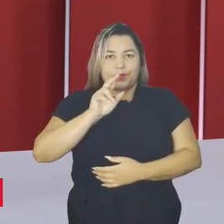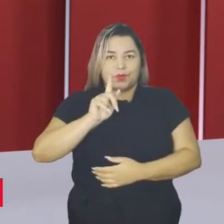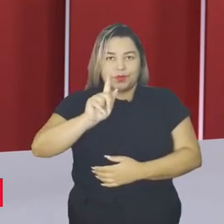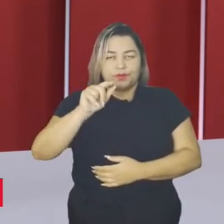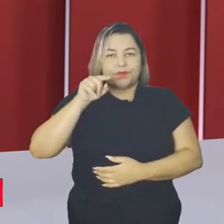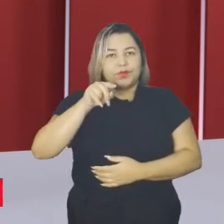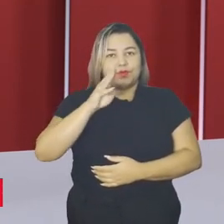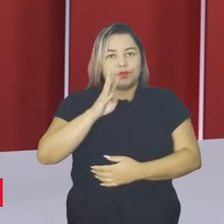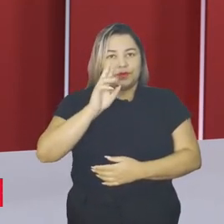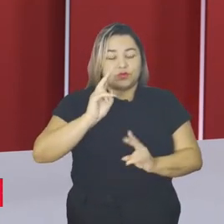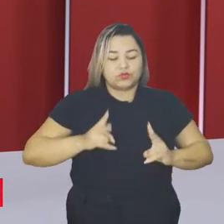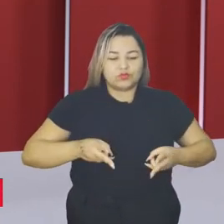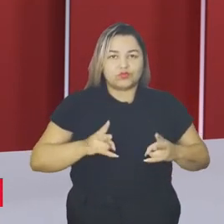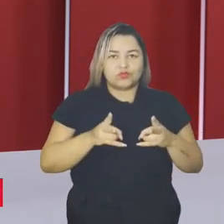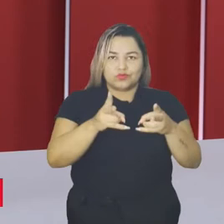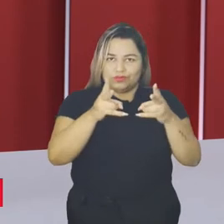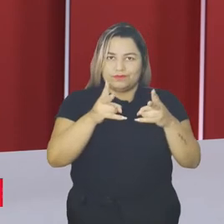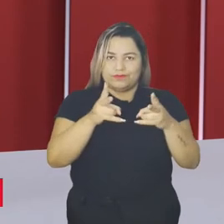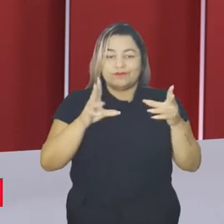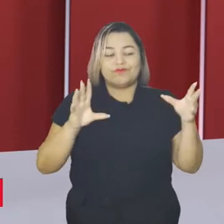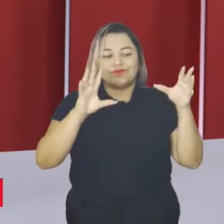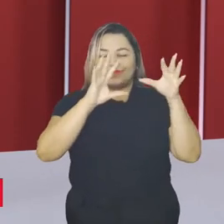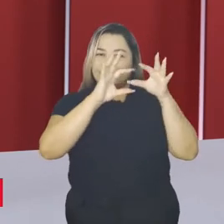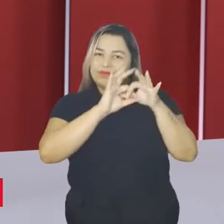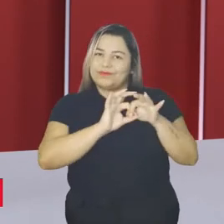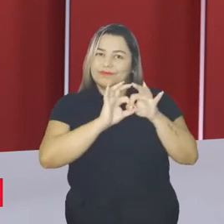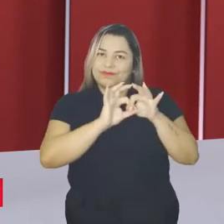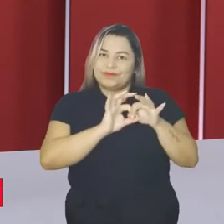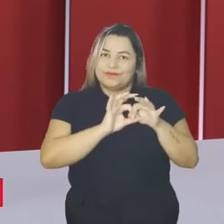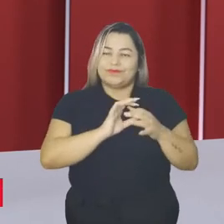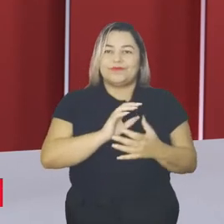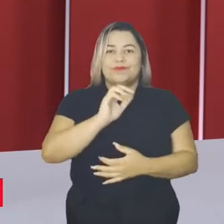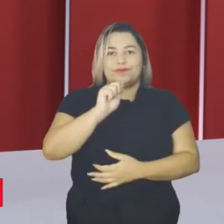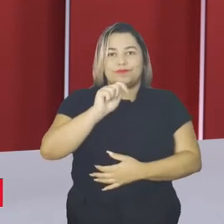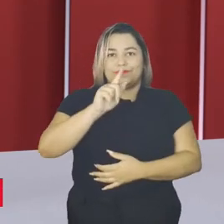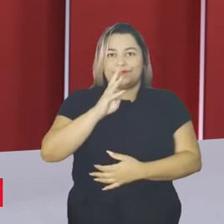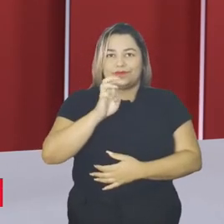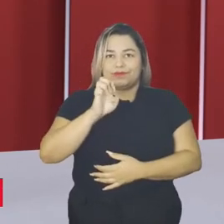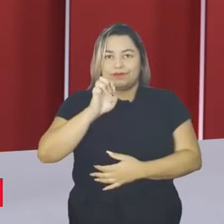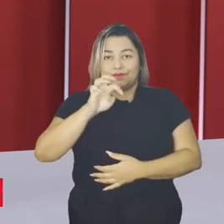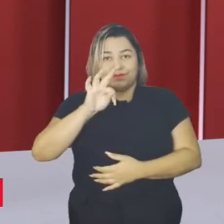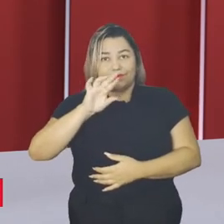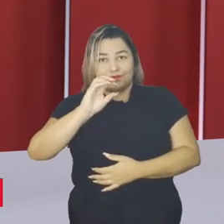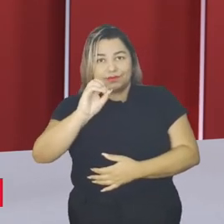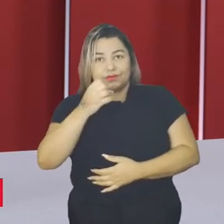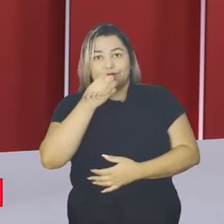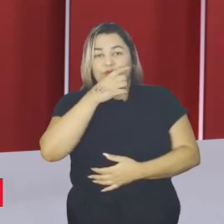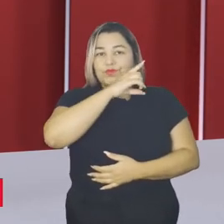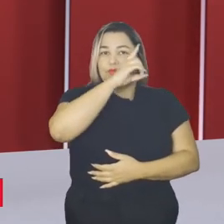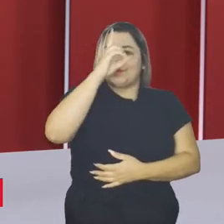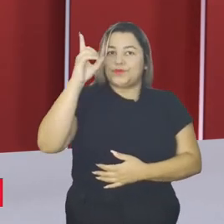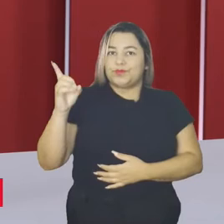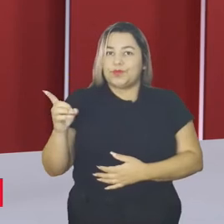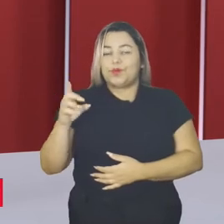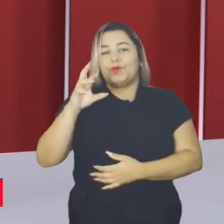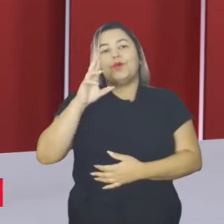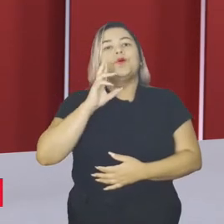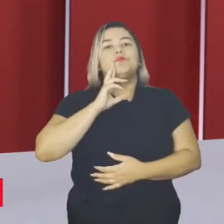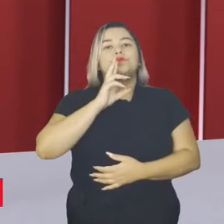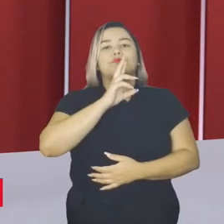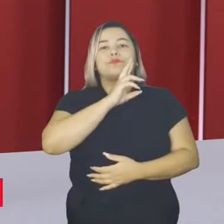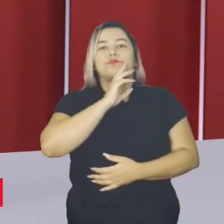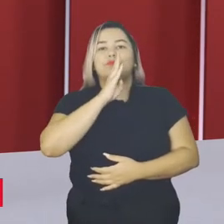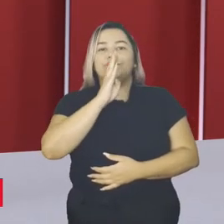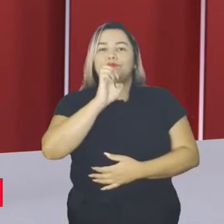pt.org.br. A gente segue sempre em sintonia aqui, né, Alberto Quirone? Bom dia para você lá de Boa Vista, Roraima. Beth